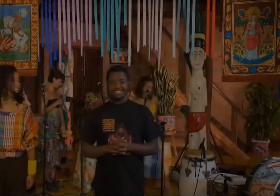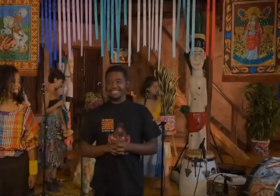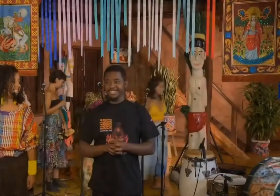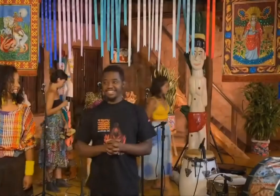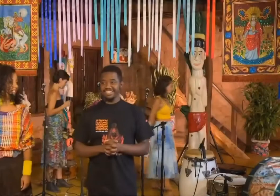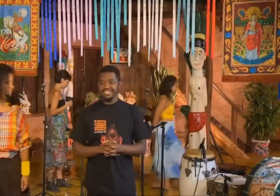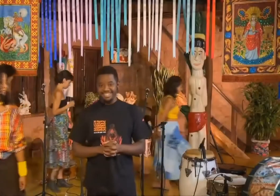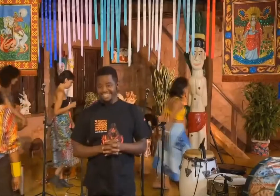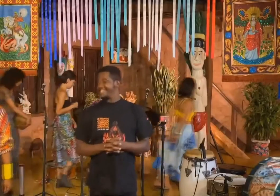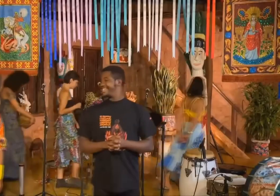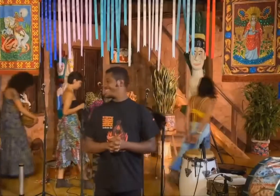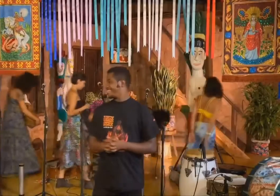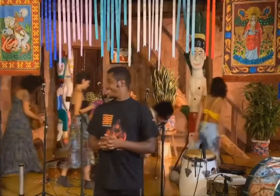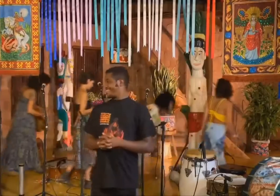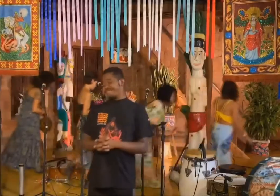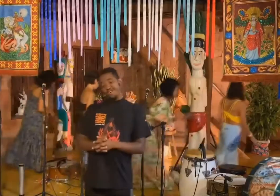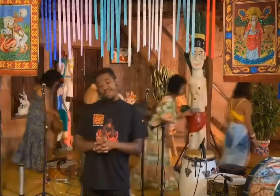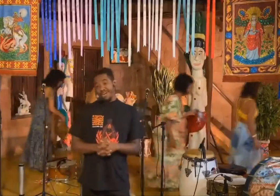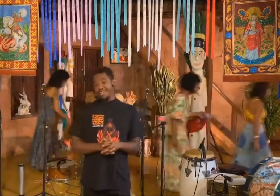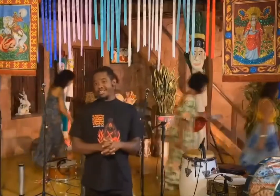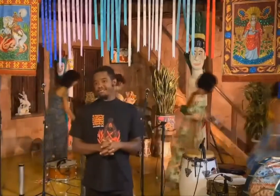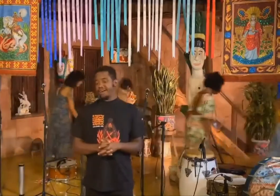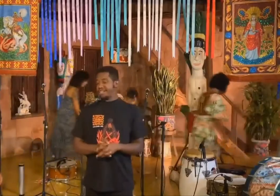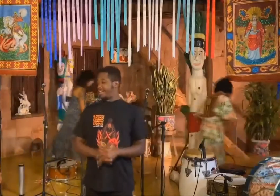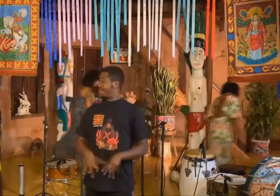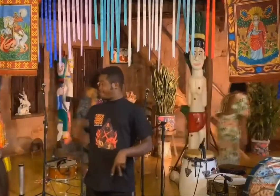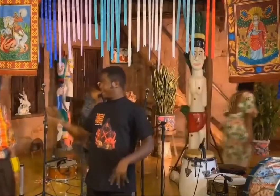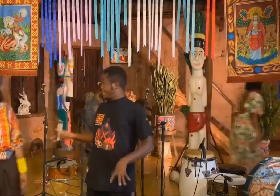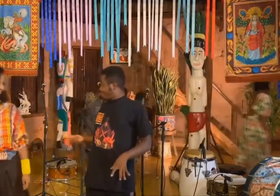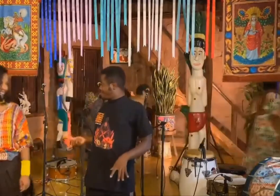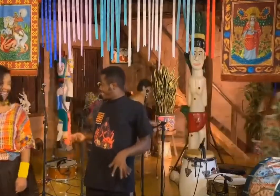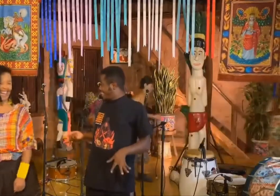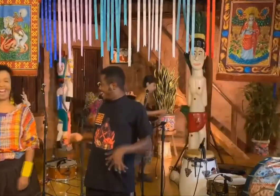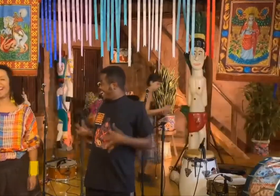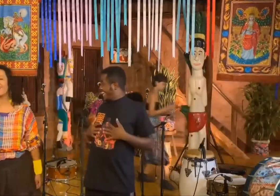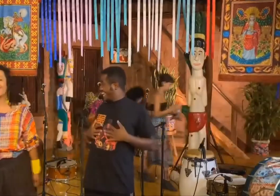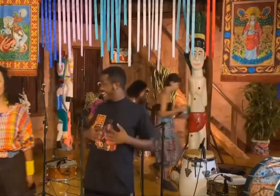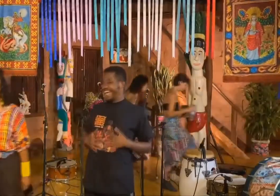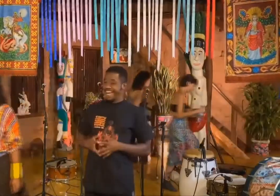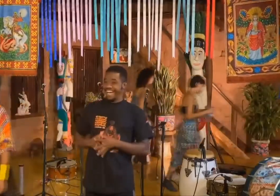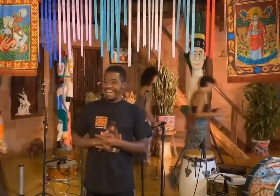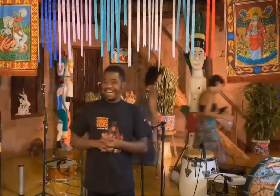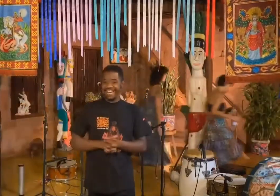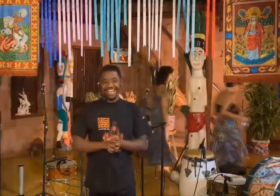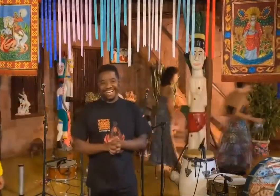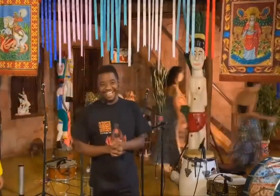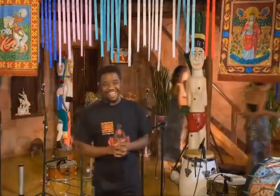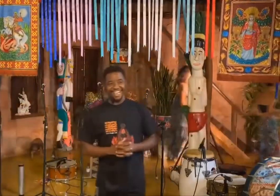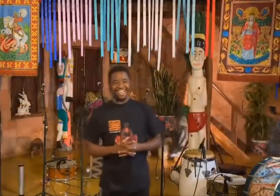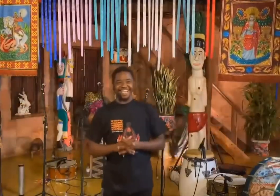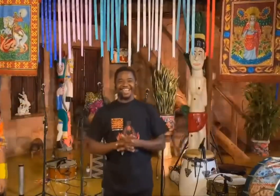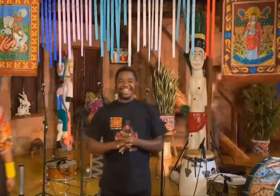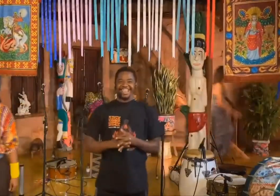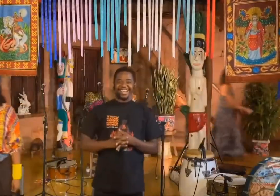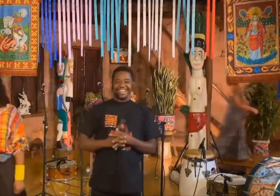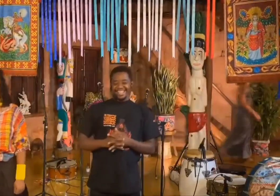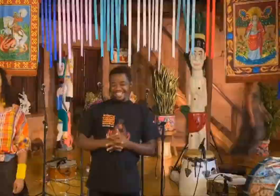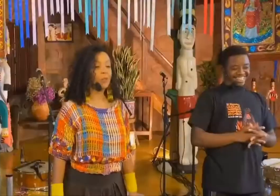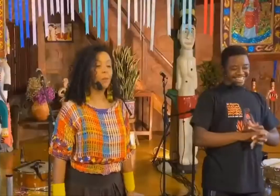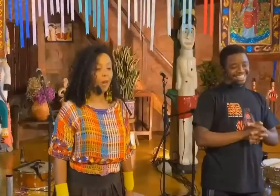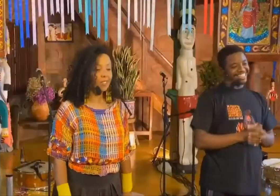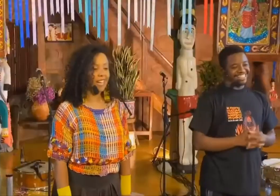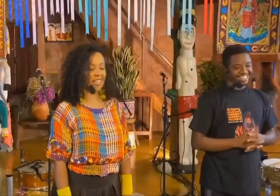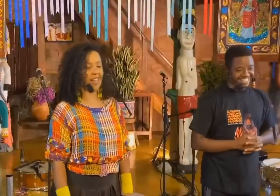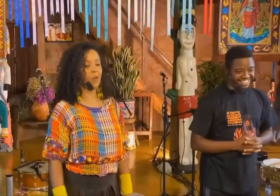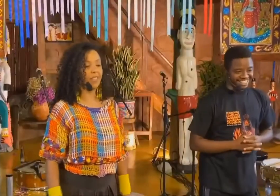Que delícia, hein, Jefferson? Deu pra aquecer? Ô, aqueci demais ali, mas você aqueceu mais, né, Narelle? Com certeza. Eu não paro, não. E